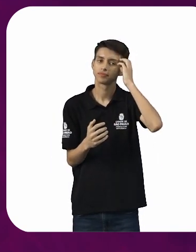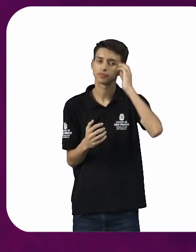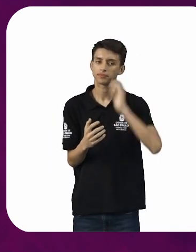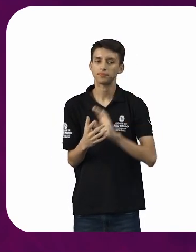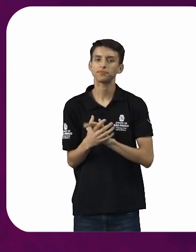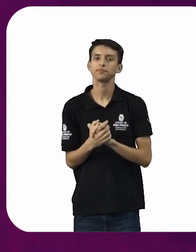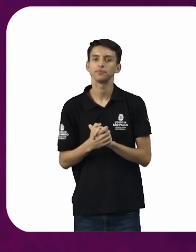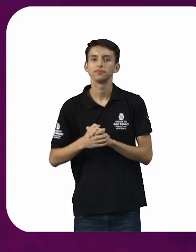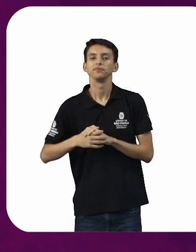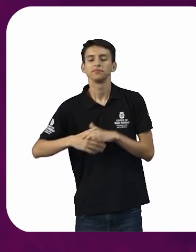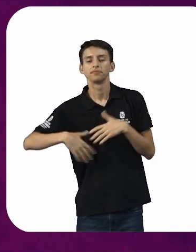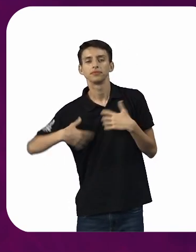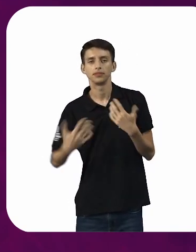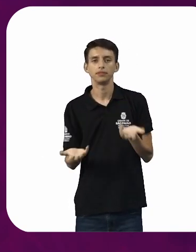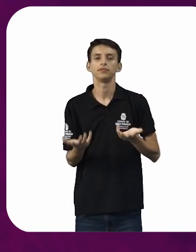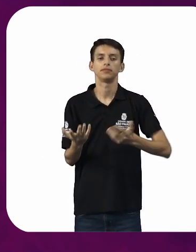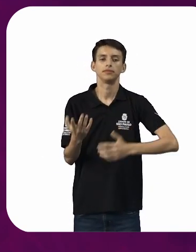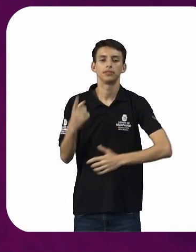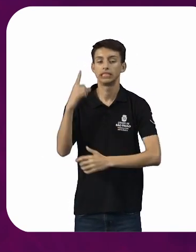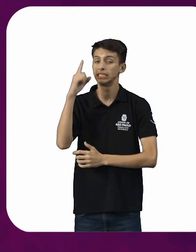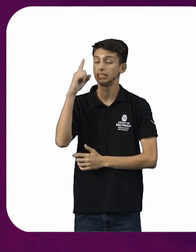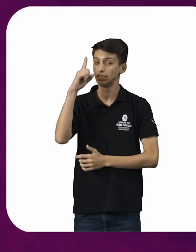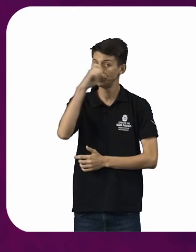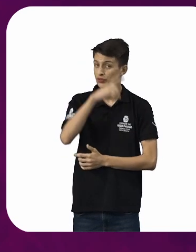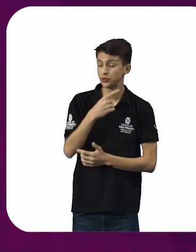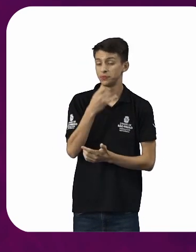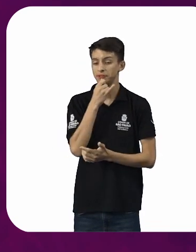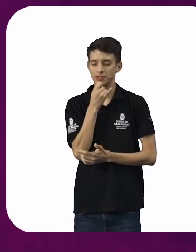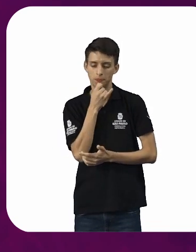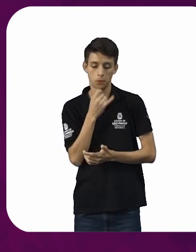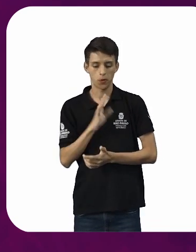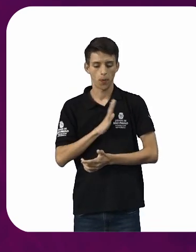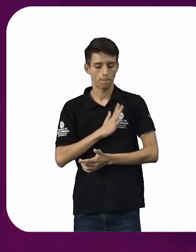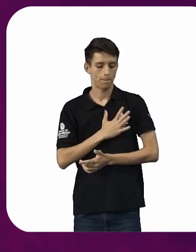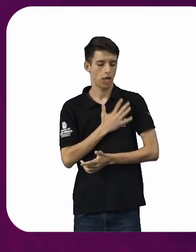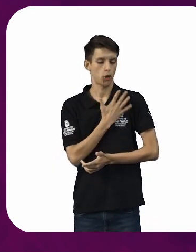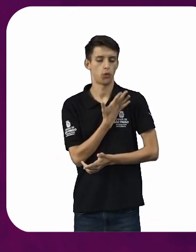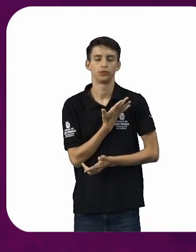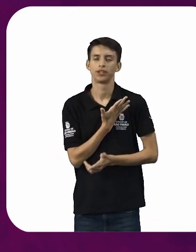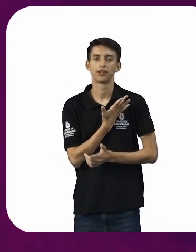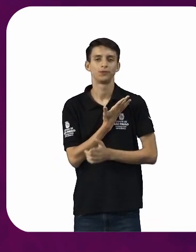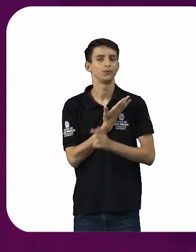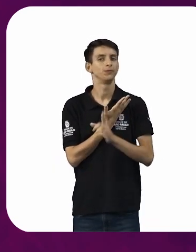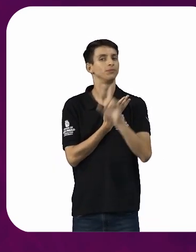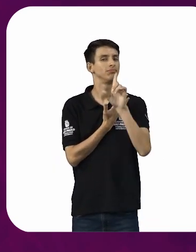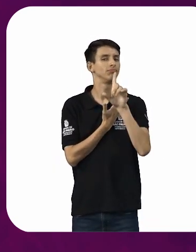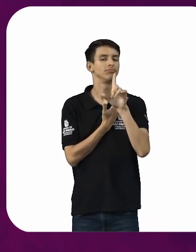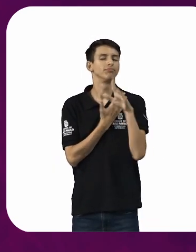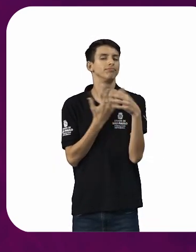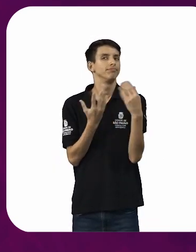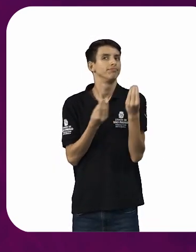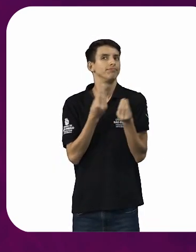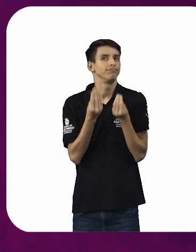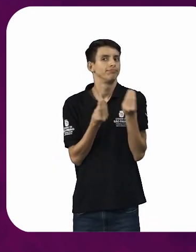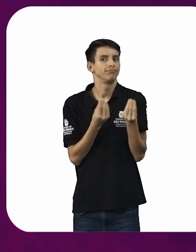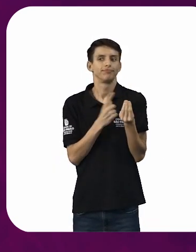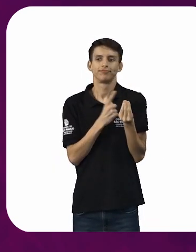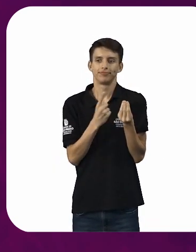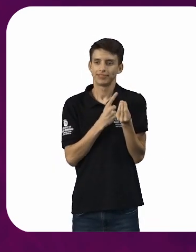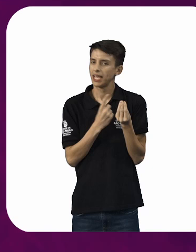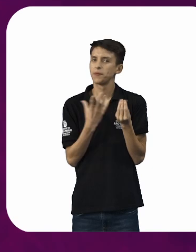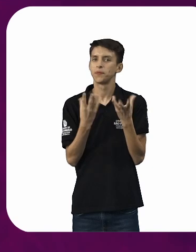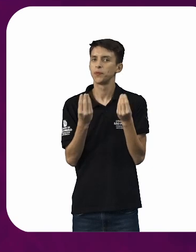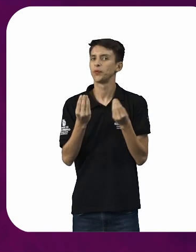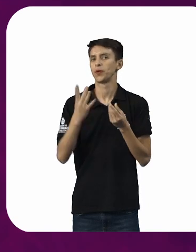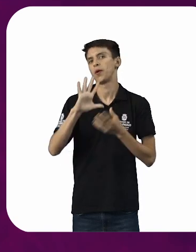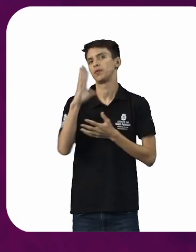Rufino. dificilmente as discriminações elas vêm de uma maneira isolada. Nós temos uma construção social,